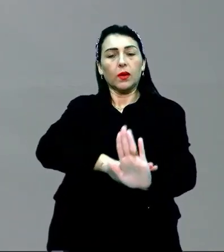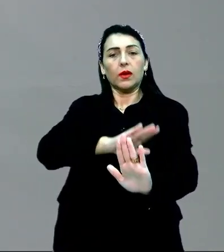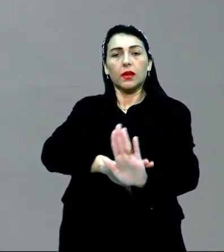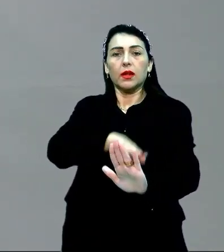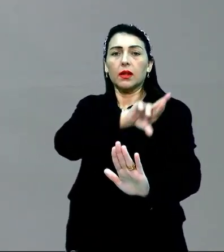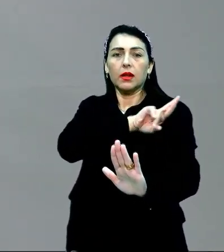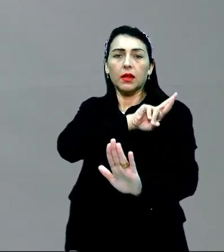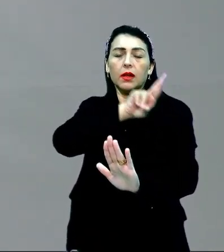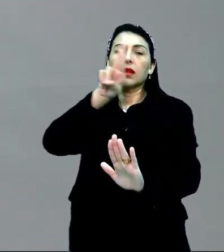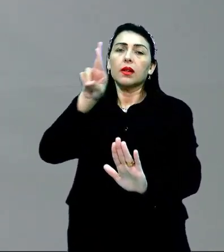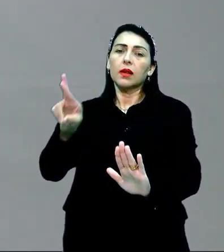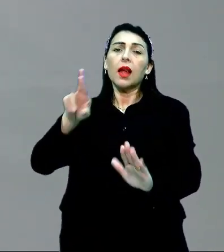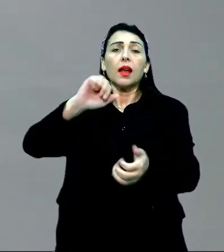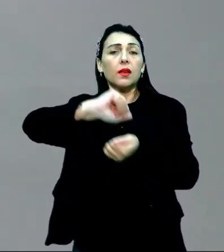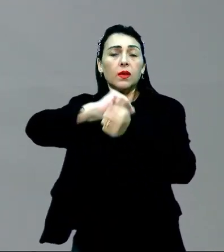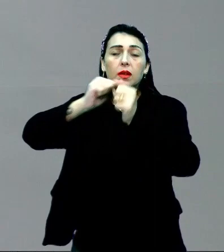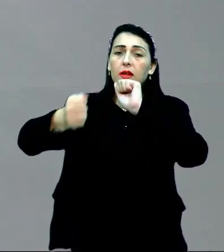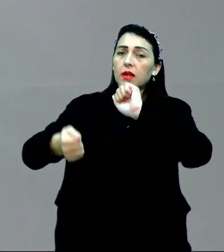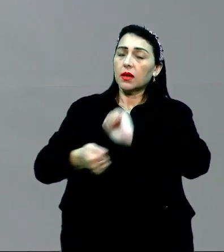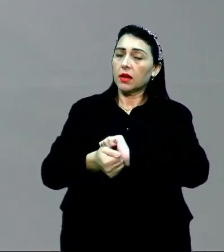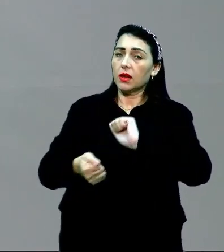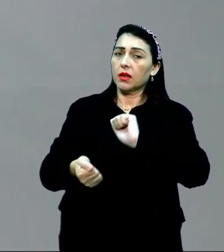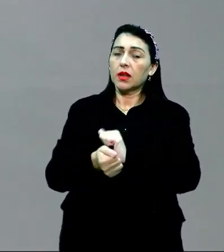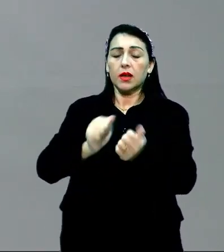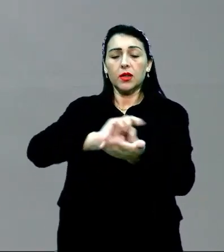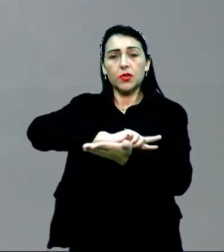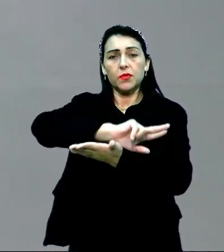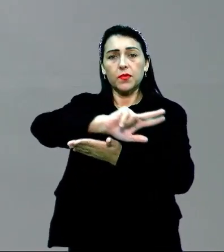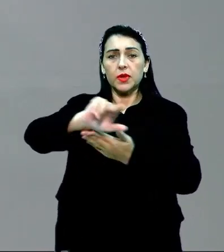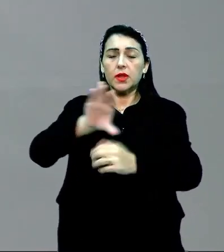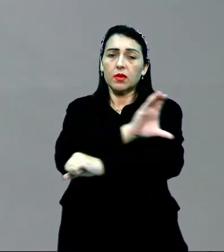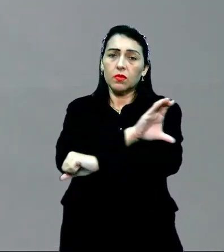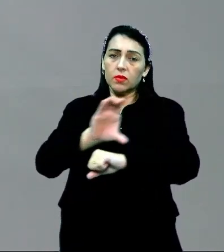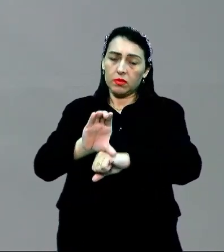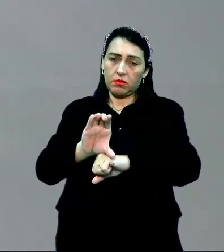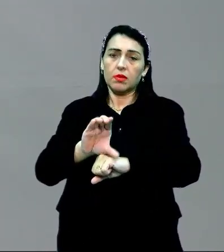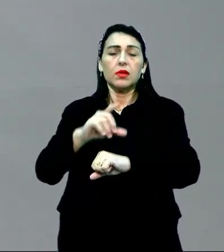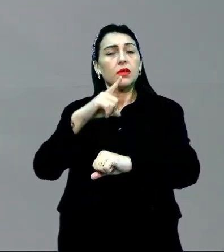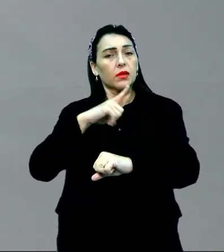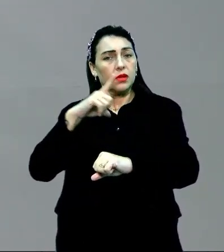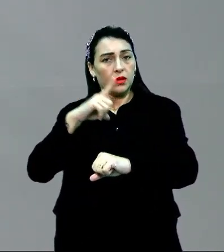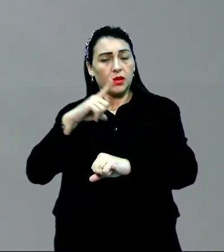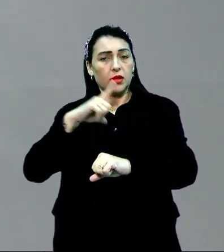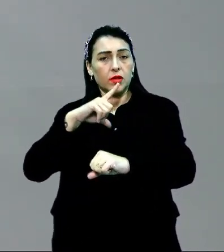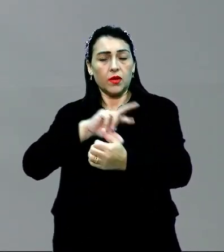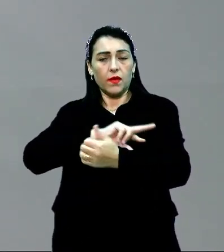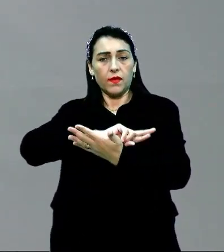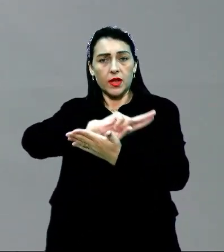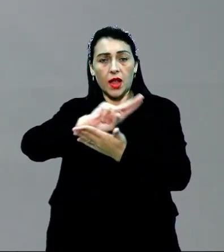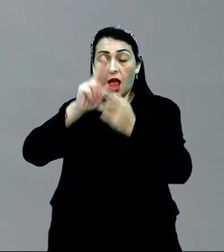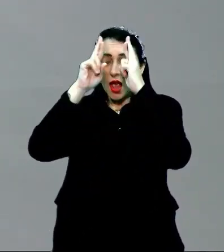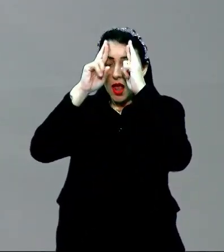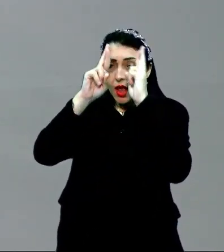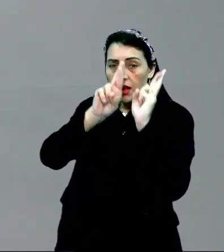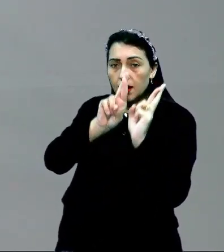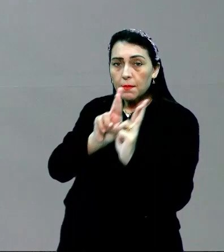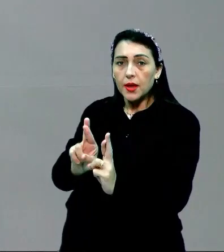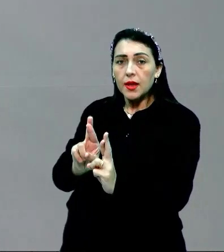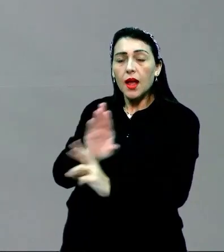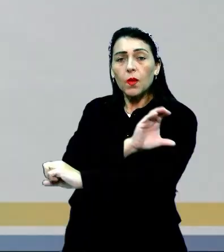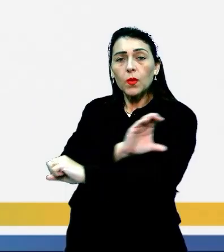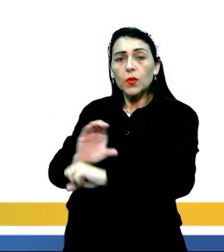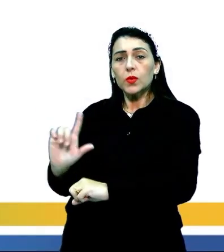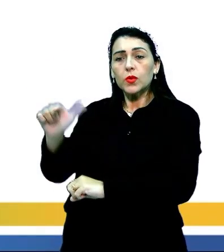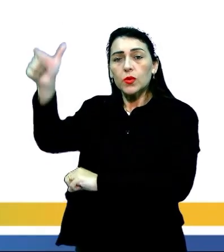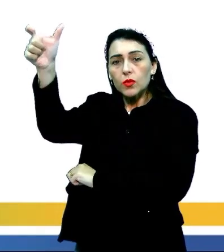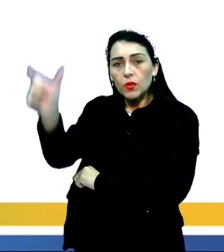e associada justamente essa questão da diversidade Então quando você trabalha a diversidade É no sentido de respeitar a